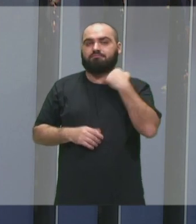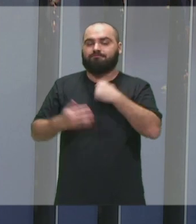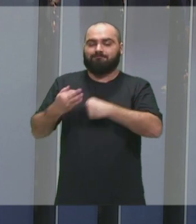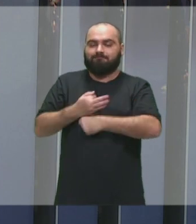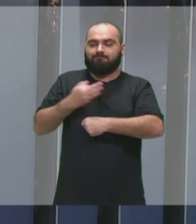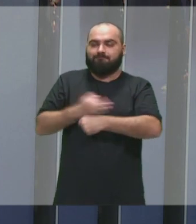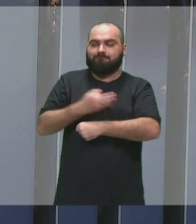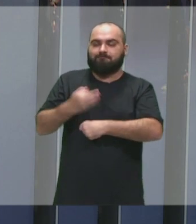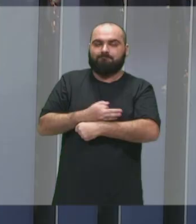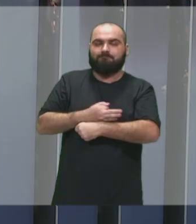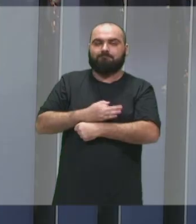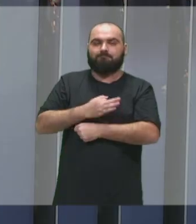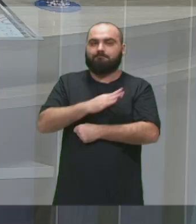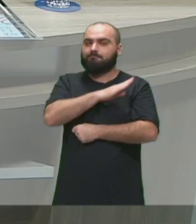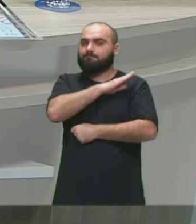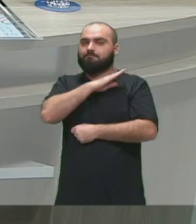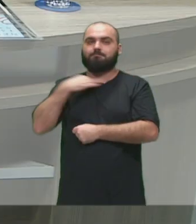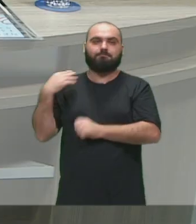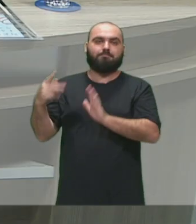e acabou